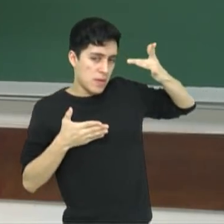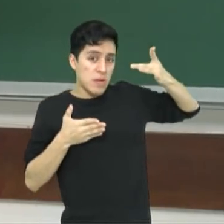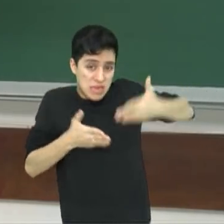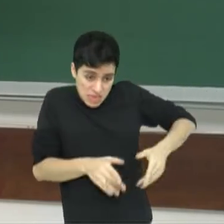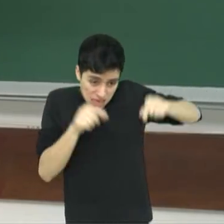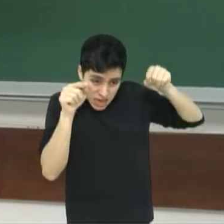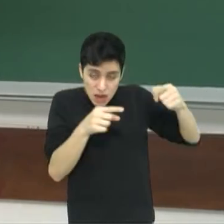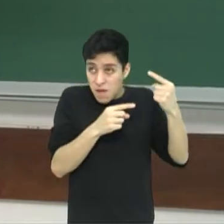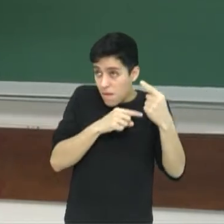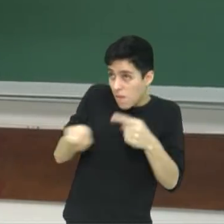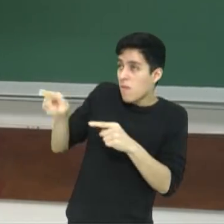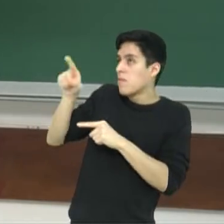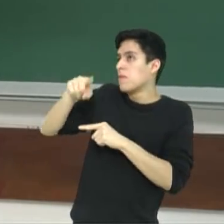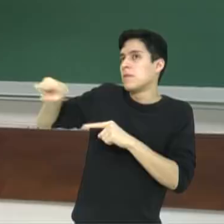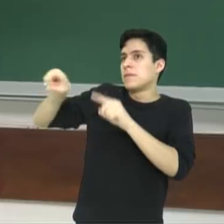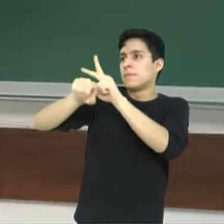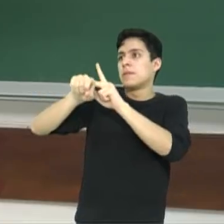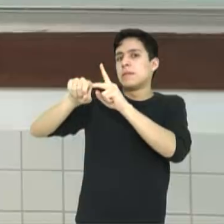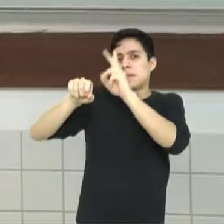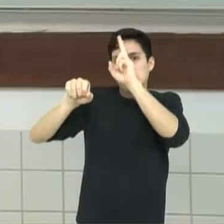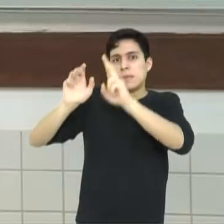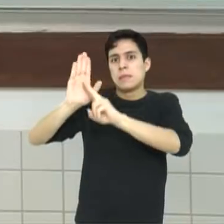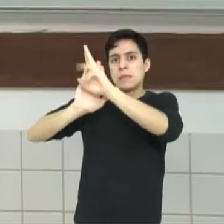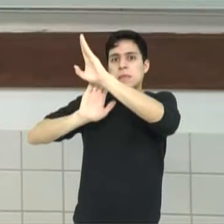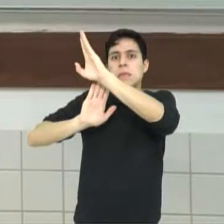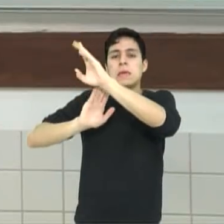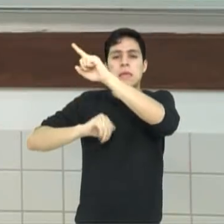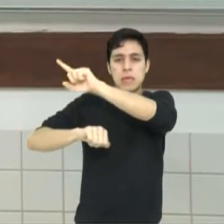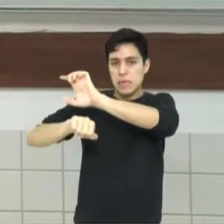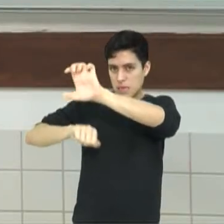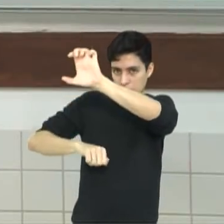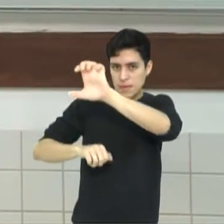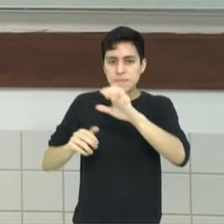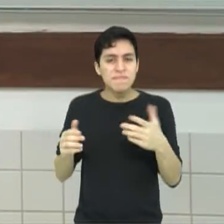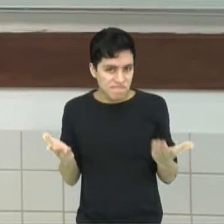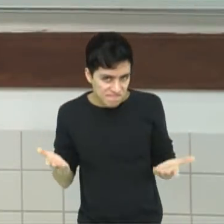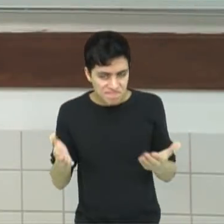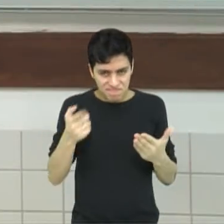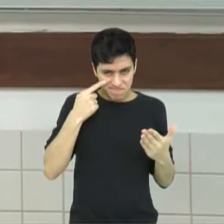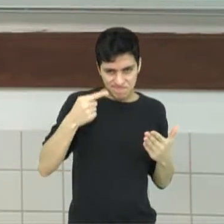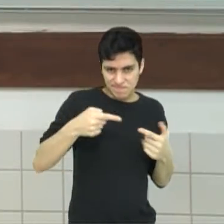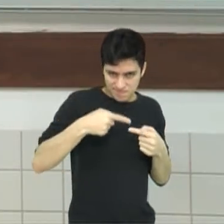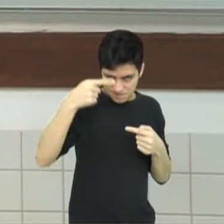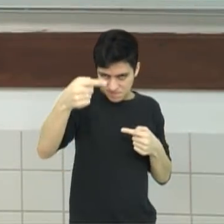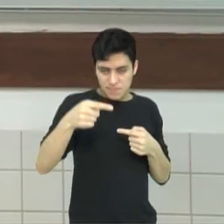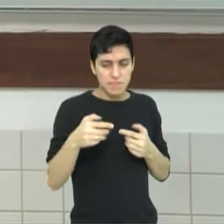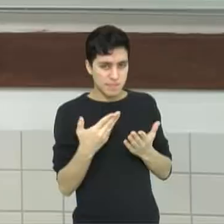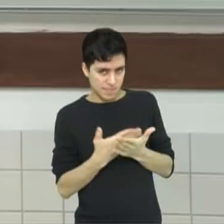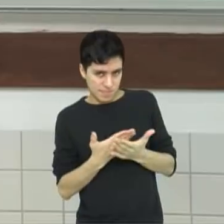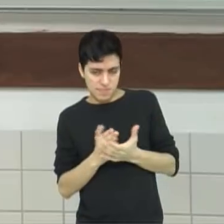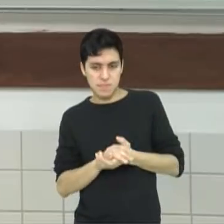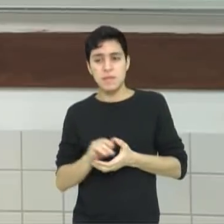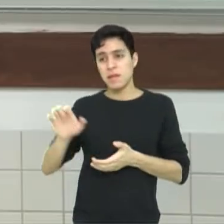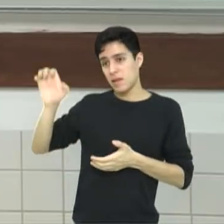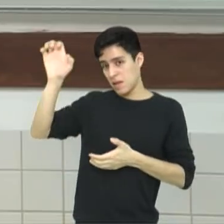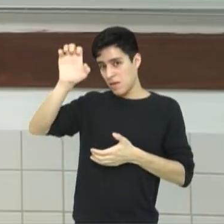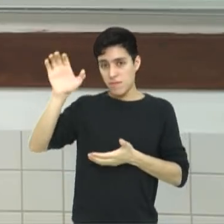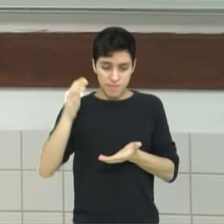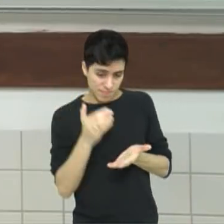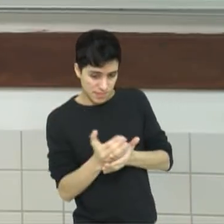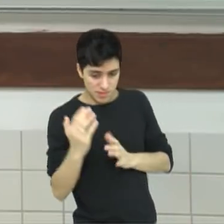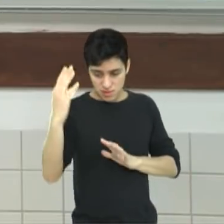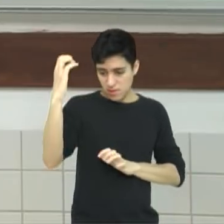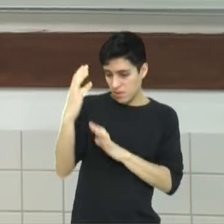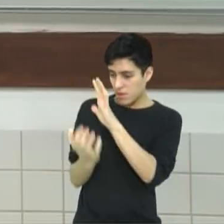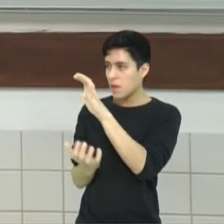contra potências europeias, como também vocês vão ver nas próximas aulas, as próprias potências europeias também entram numa situação de disputa